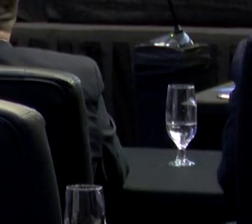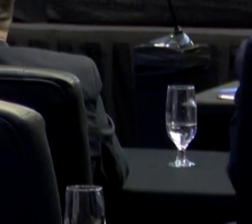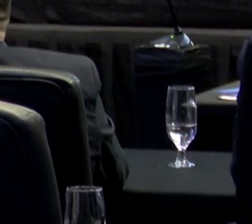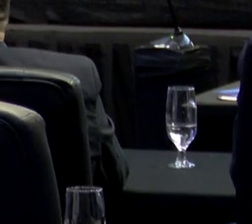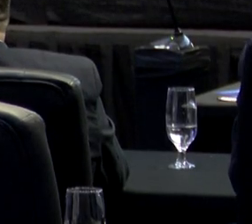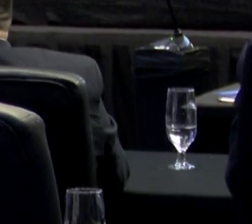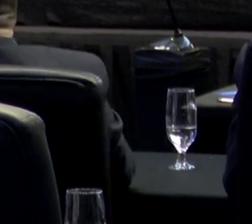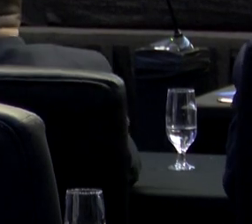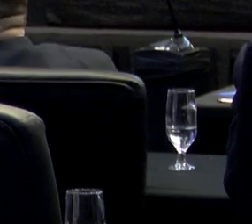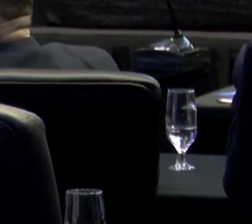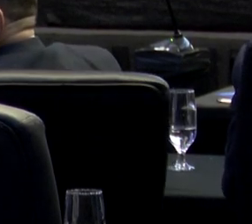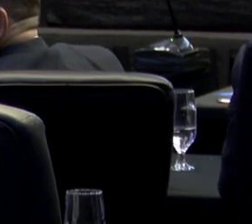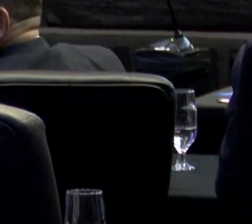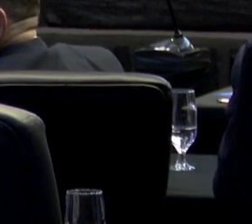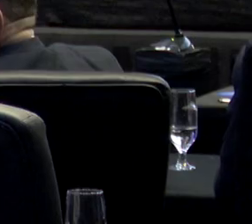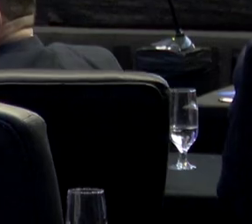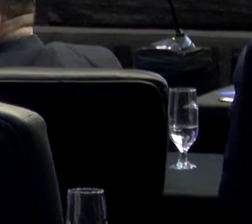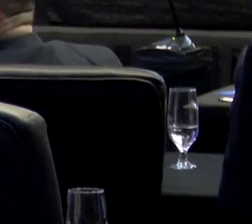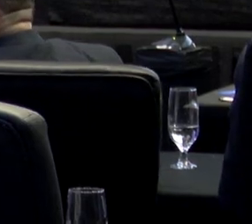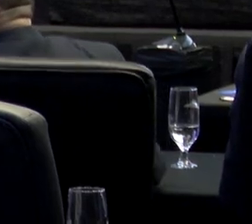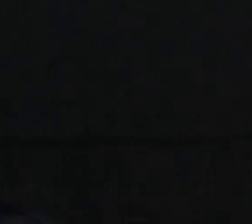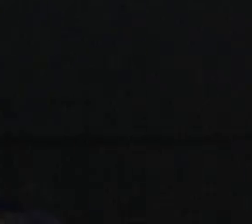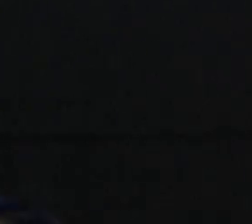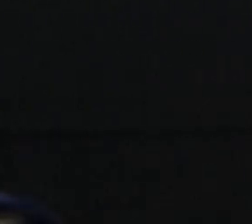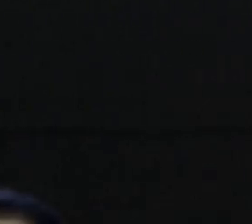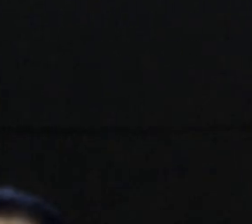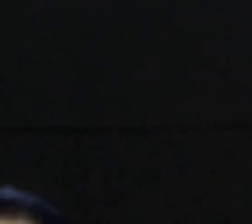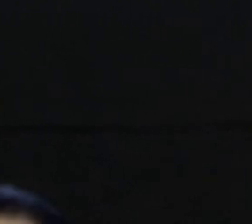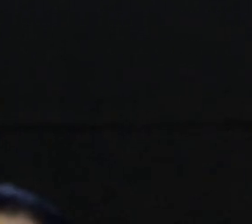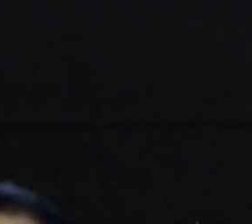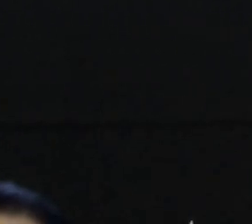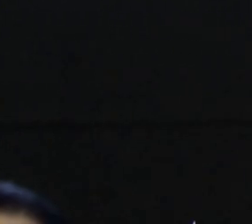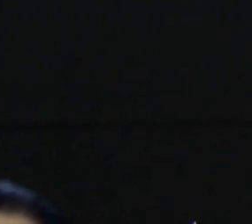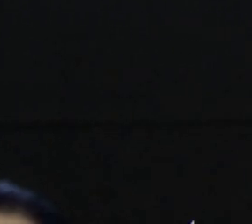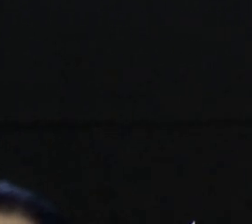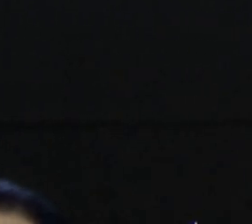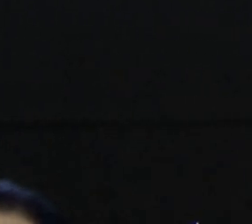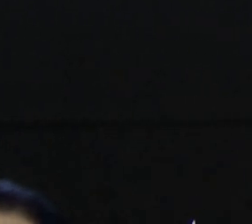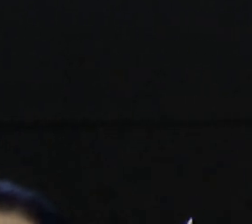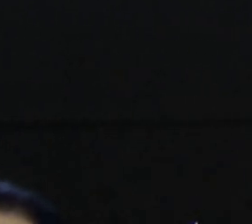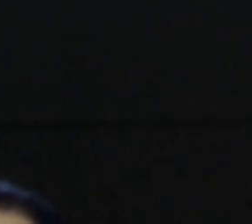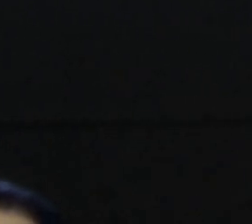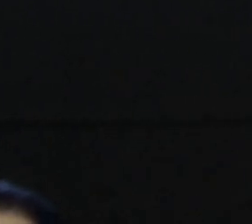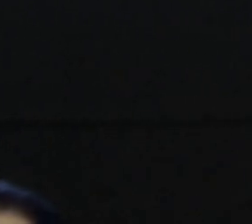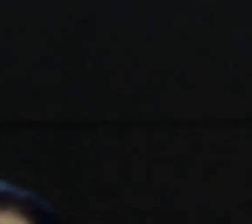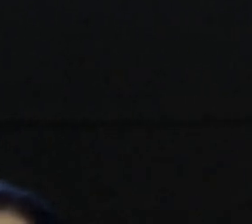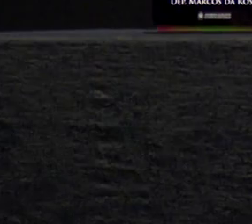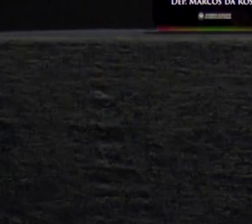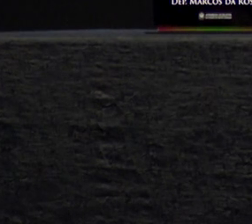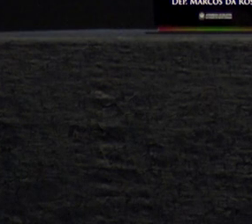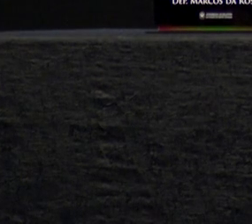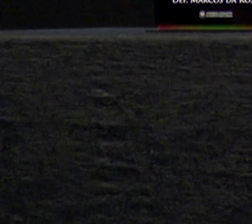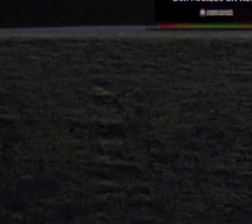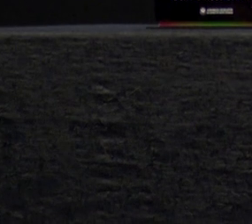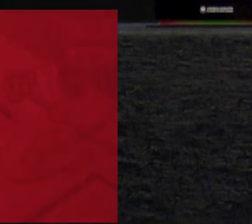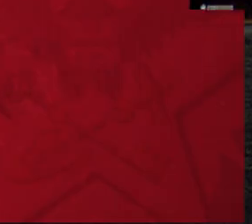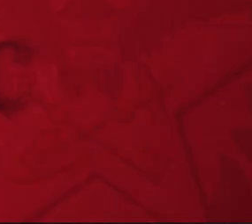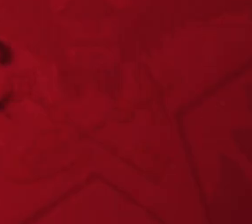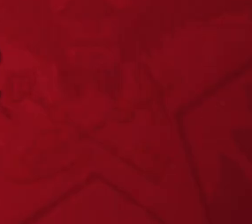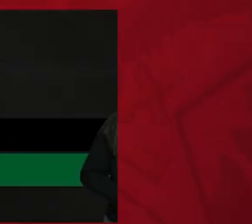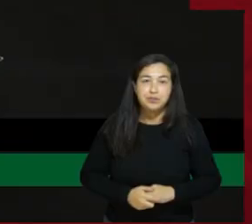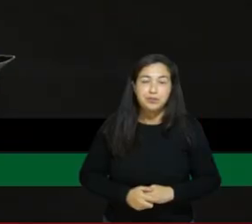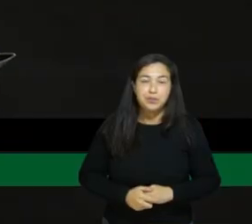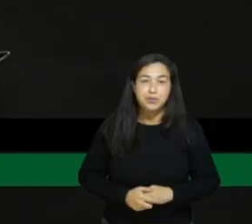Associação Empresarial de Joinville, Maria Regina Alves, falou sobre a formação de parcerias entre o poder público e o setor